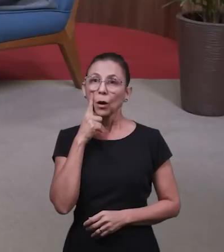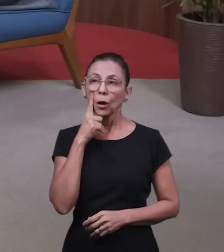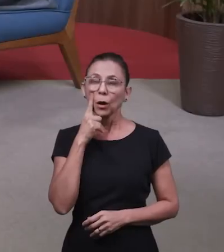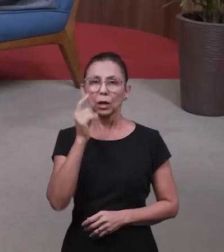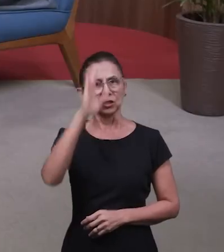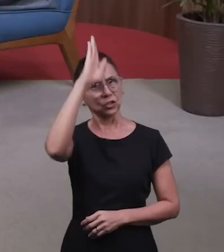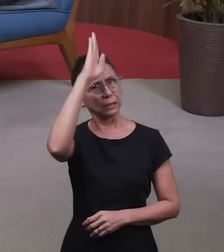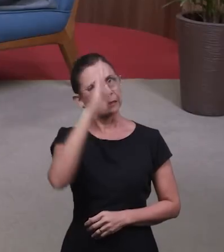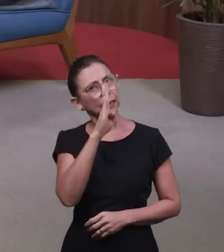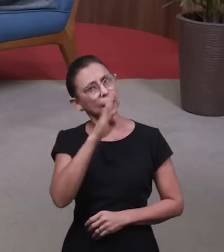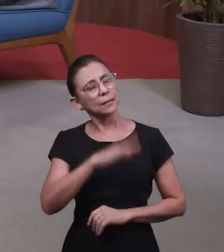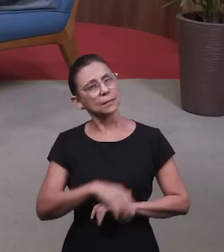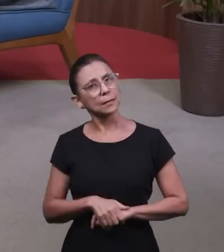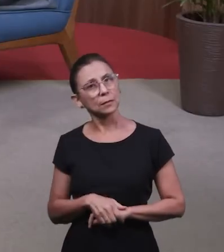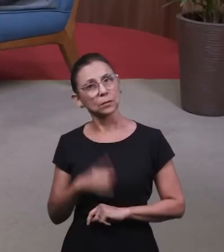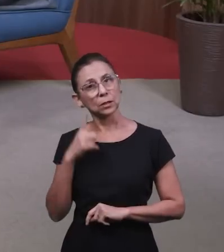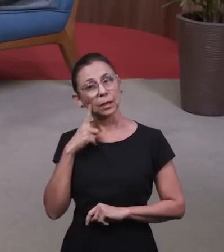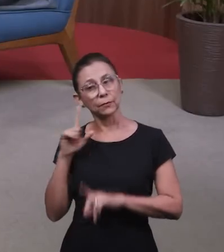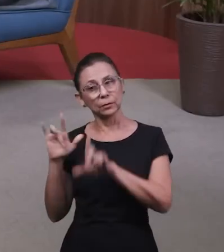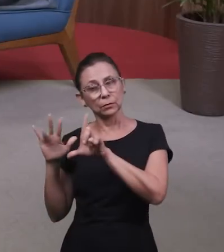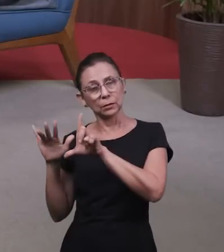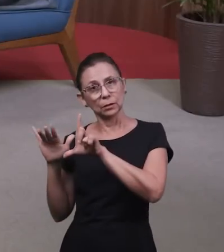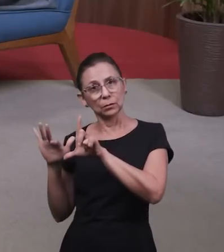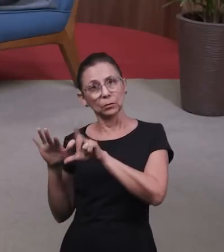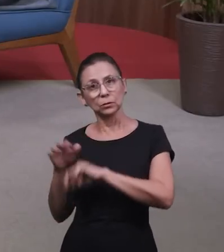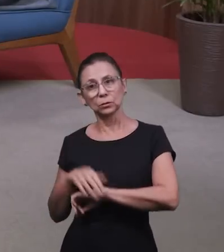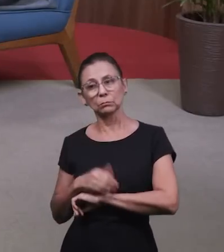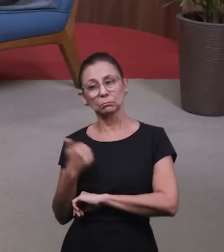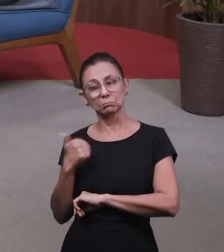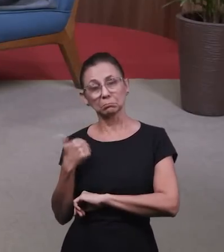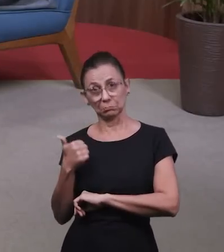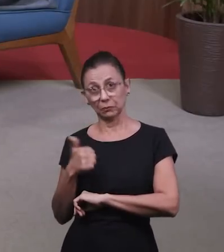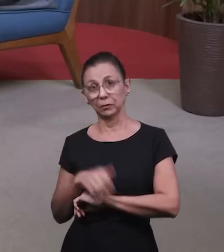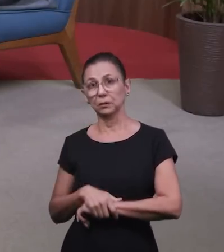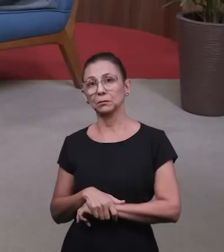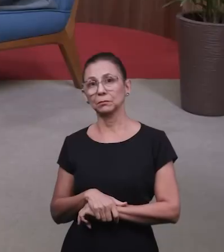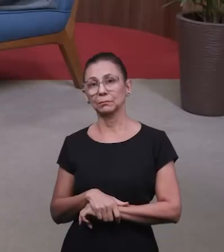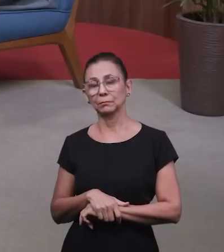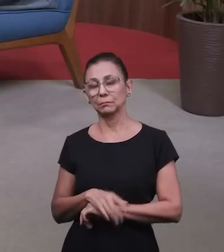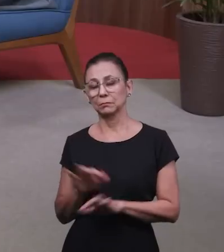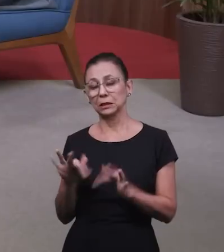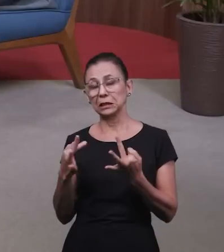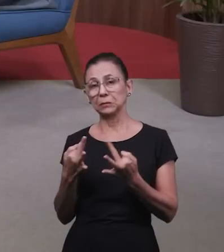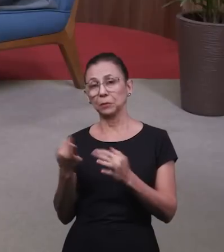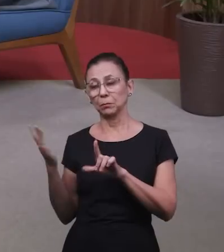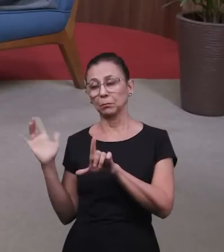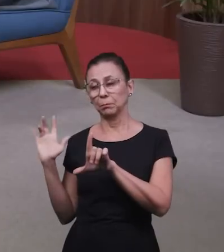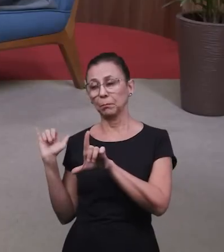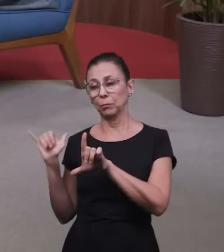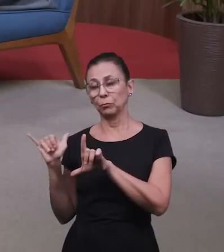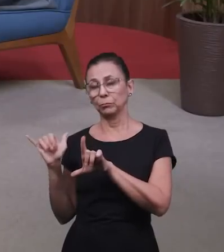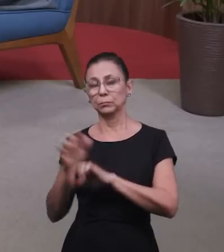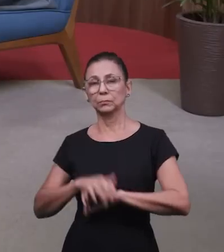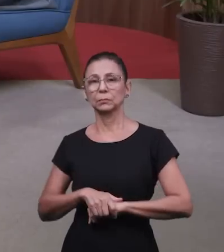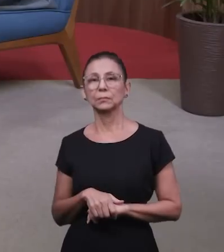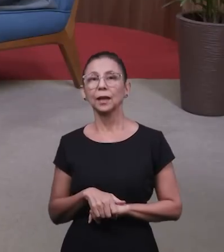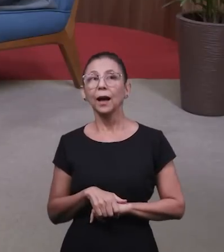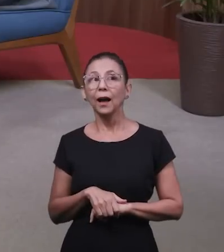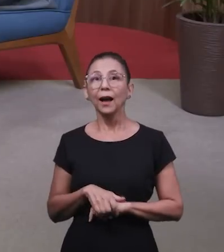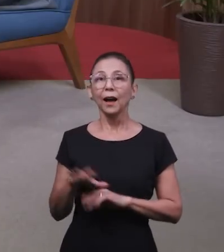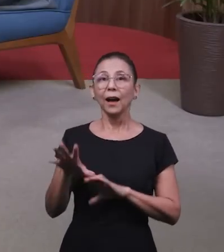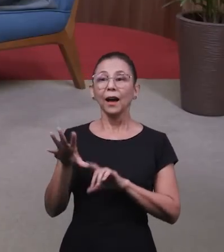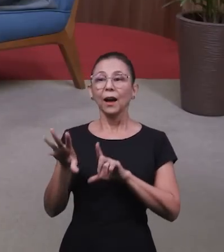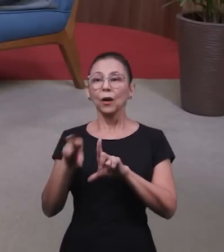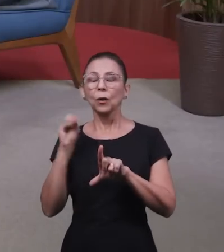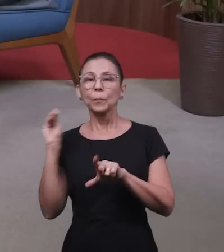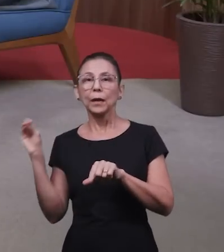totalmente gratuito. Você está vendo o QR Code aí ao lado do número? Se você quiser, você pode apontar a câmera do seu celular para ele e seu aparelho já vai